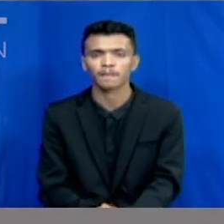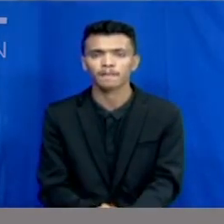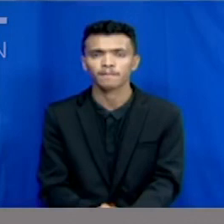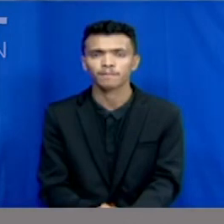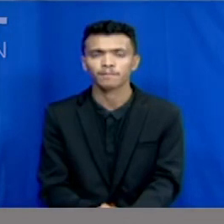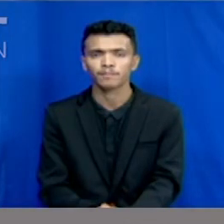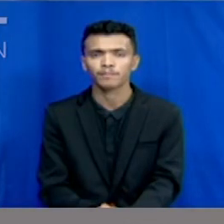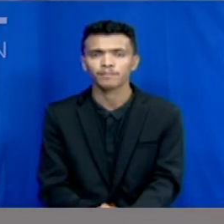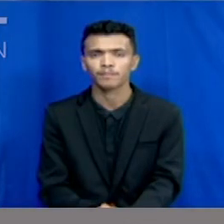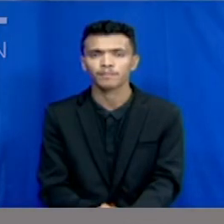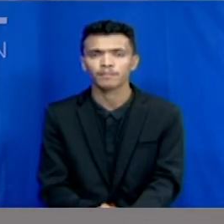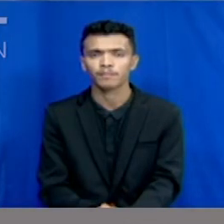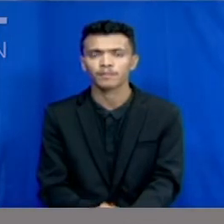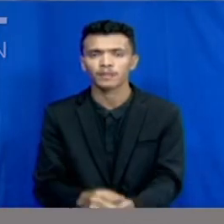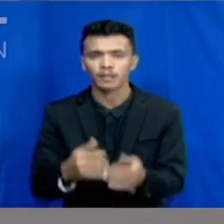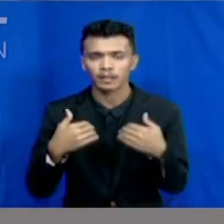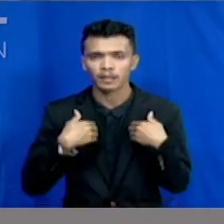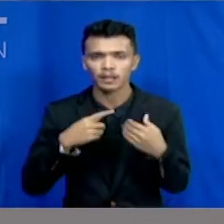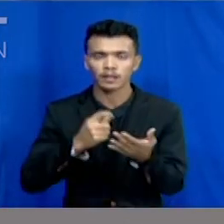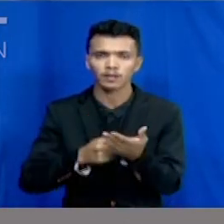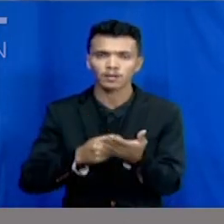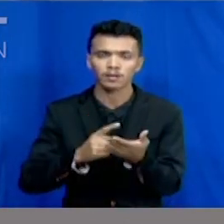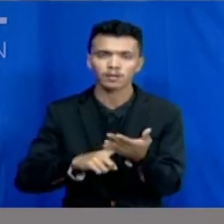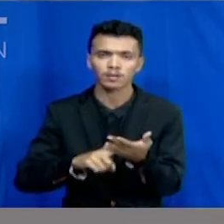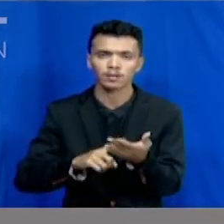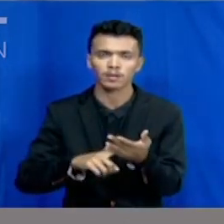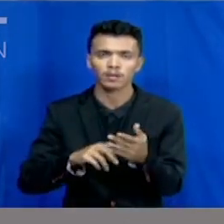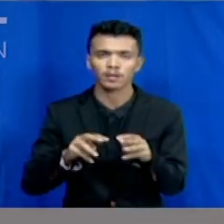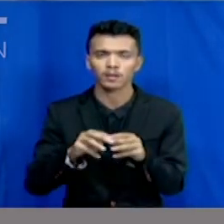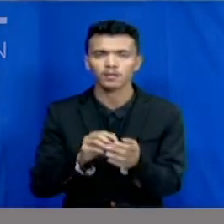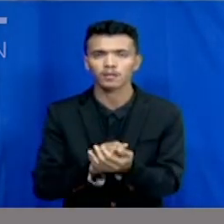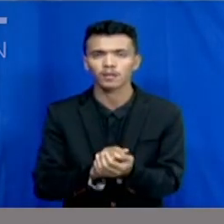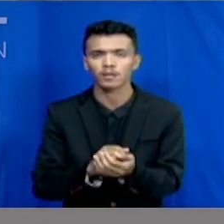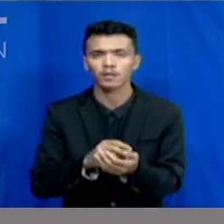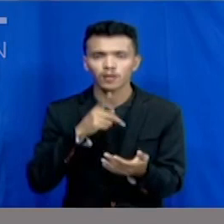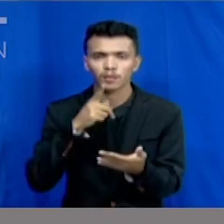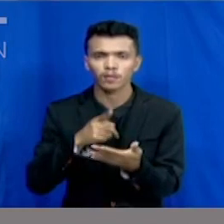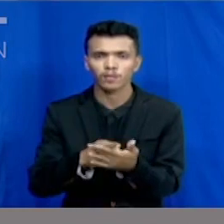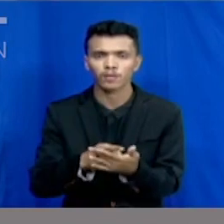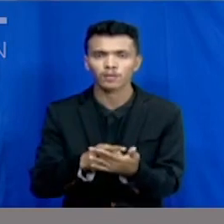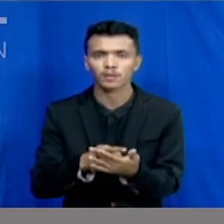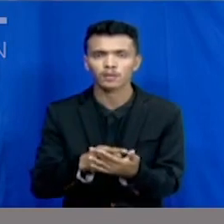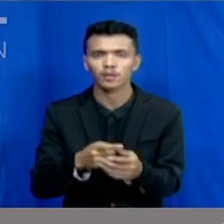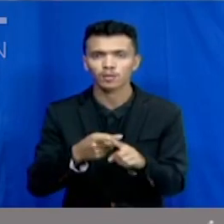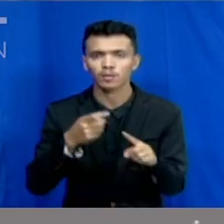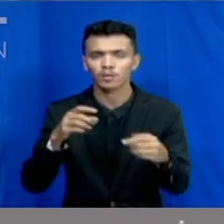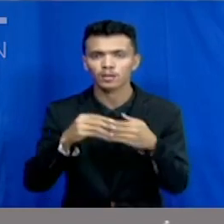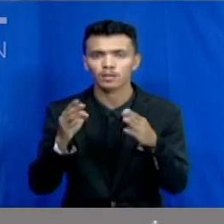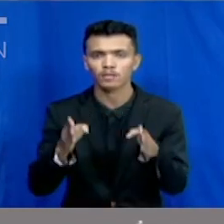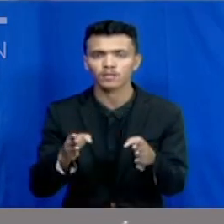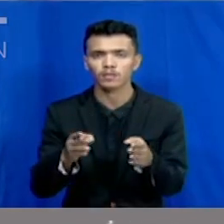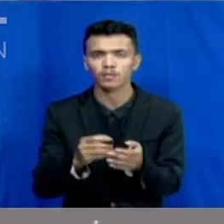Indonesia. Atau, iya diskusa umarak iya bahasa, iya mosa proposas baras, para kusip suku, kita di